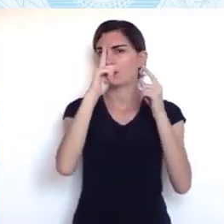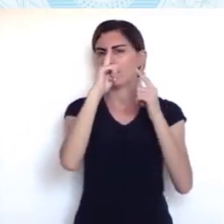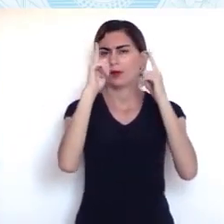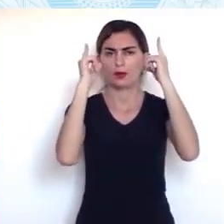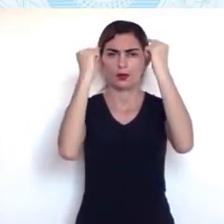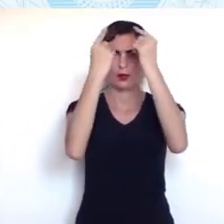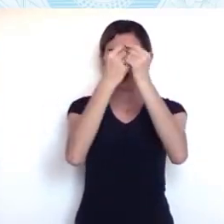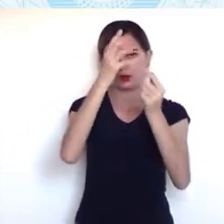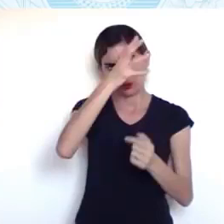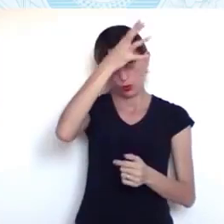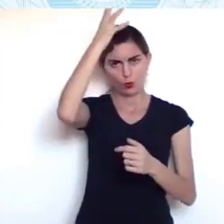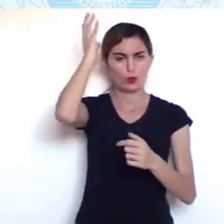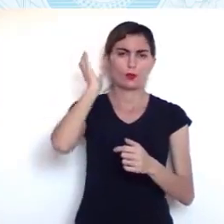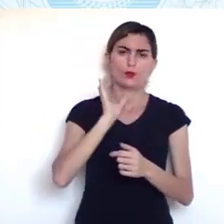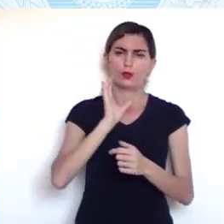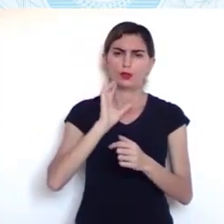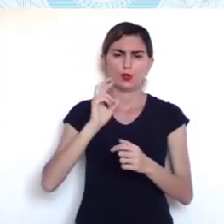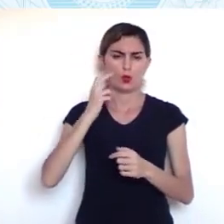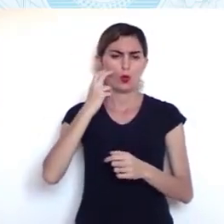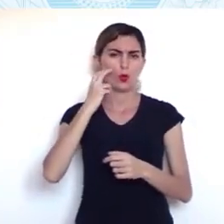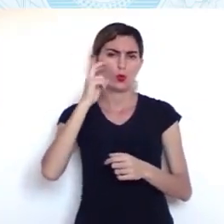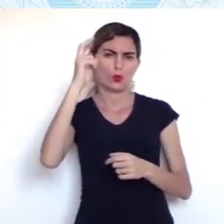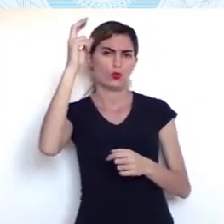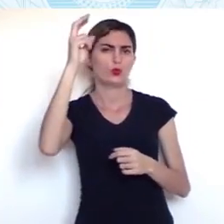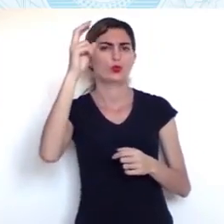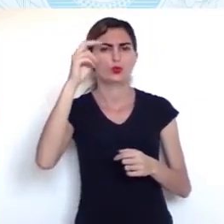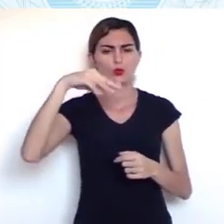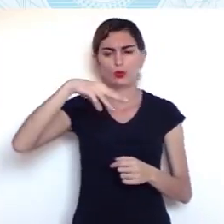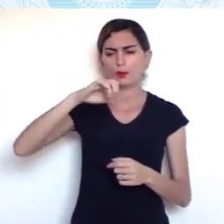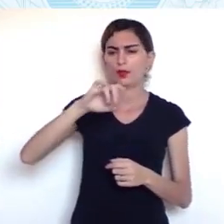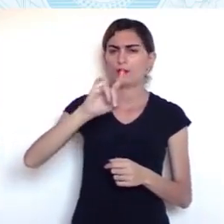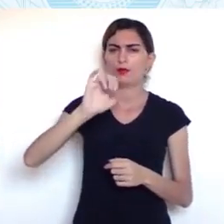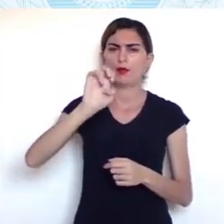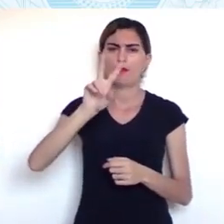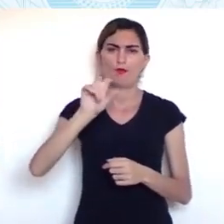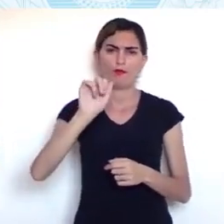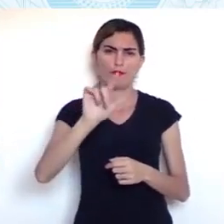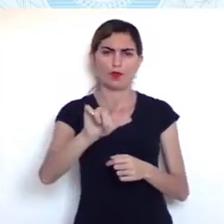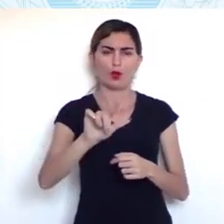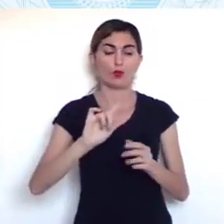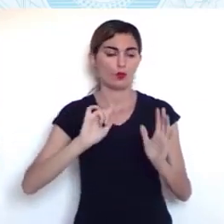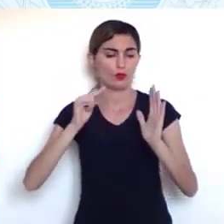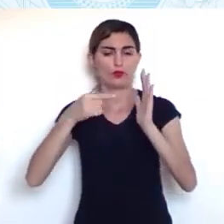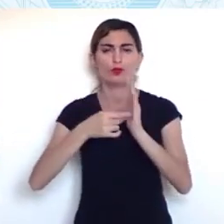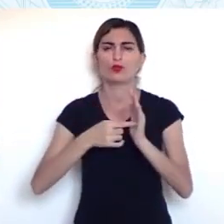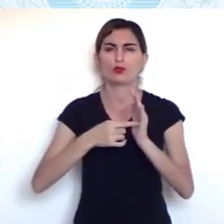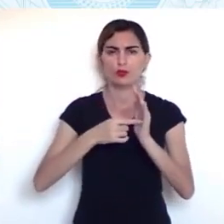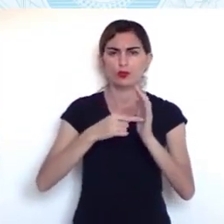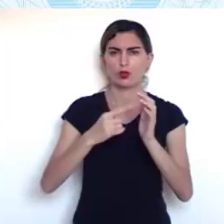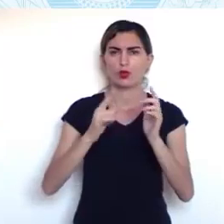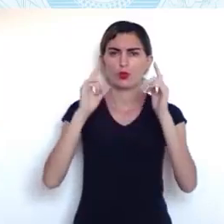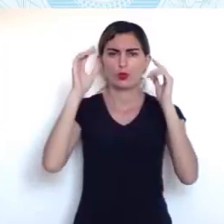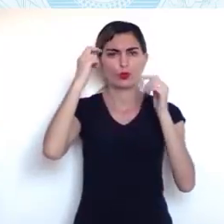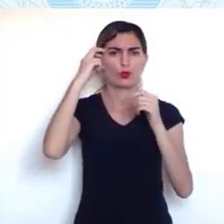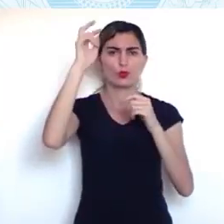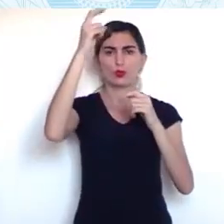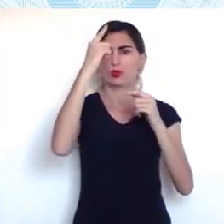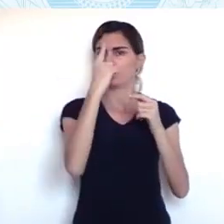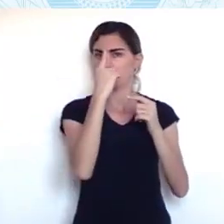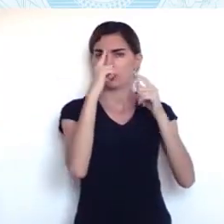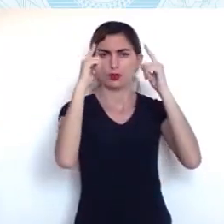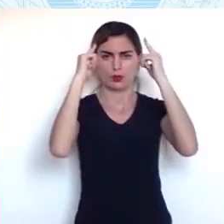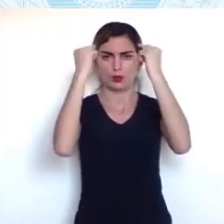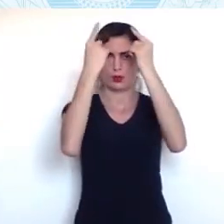greco-romana. Então, rompia com aquela cultura medieval, é isso, e fazia apologia a quem? A cultura